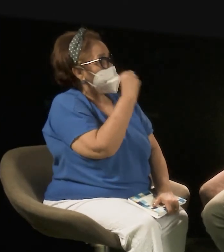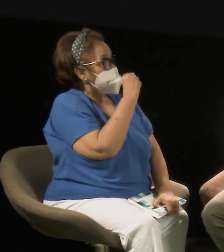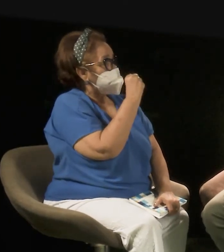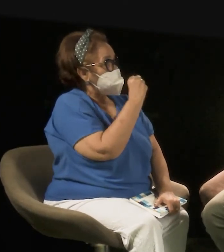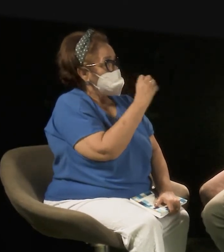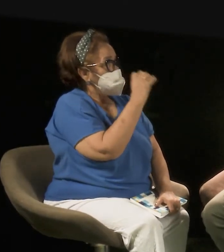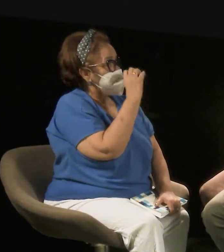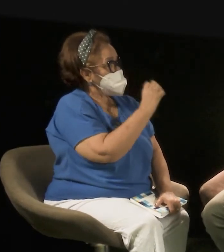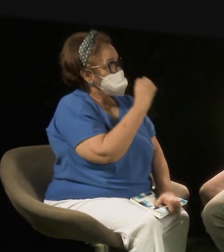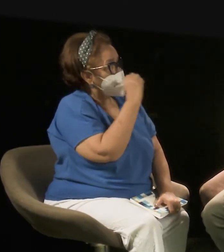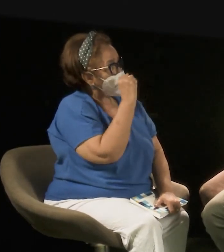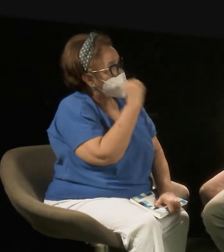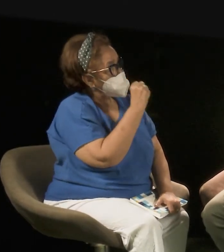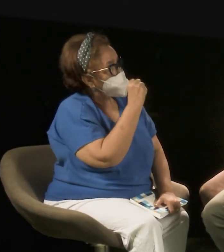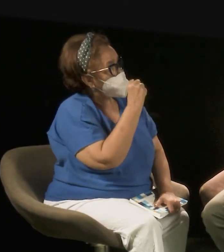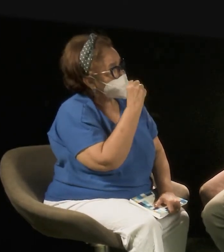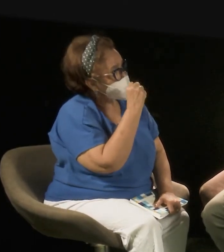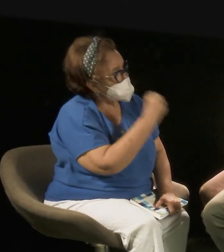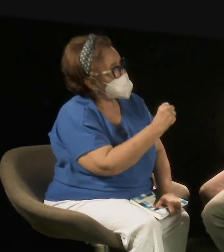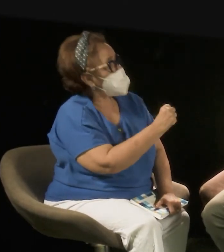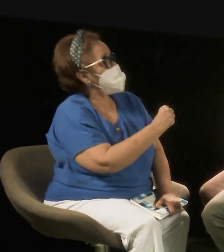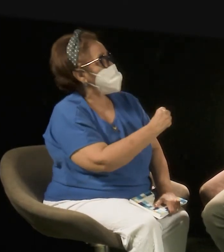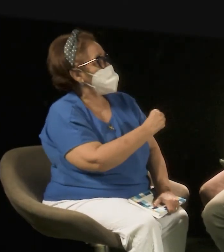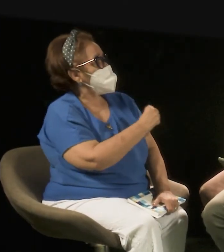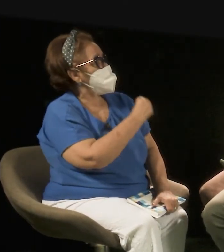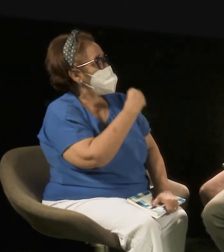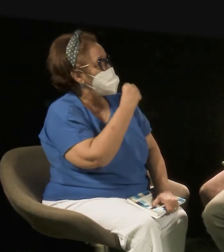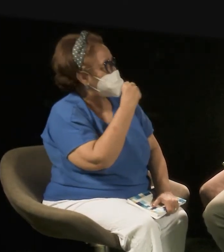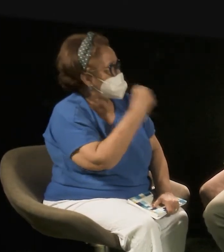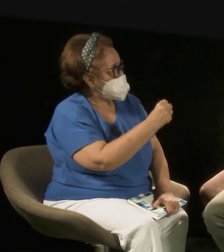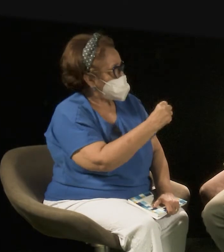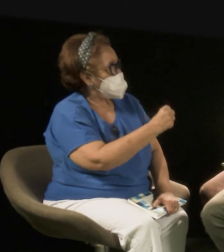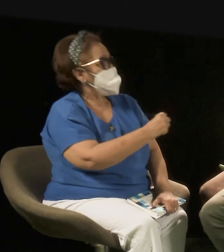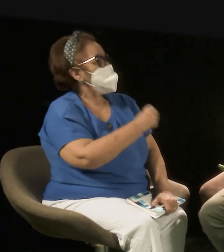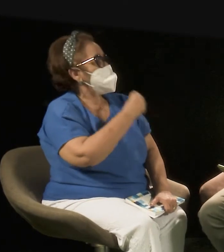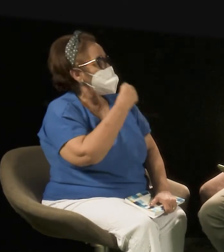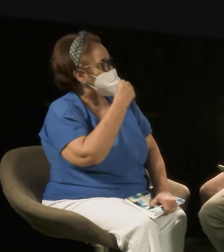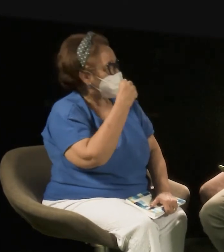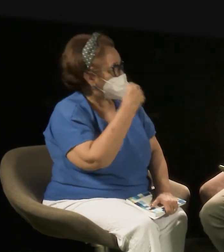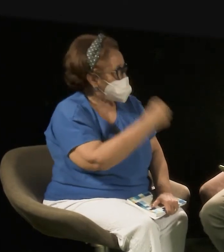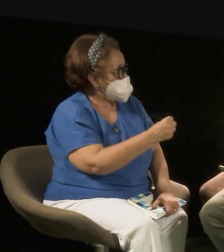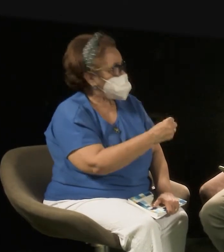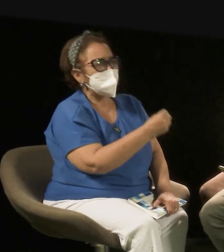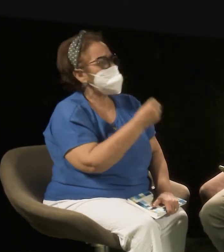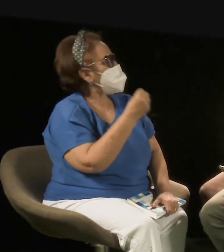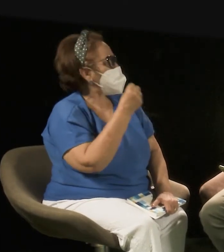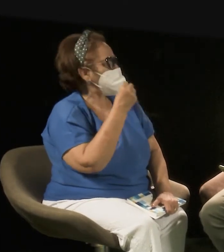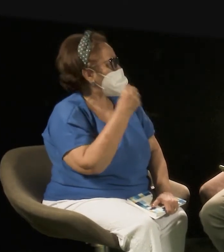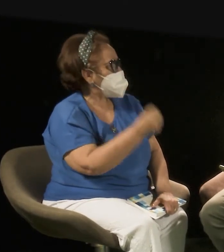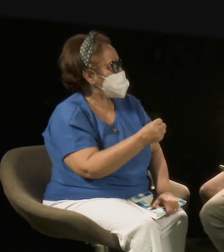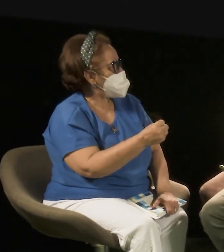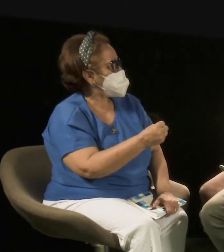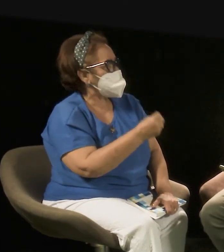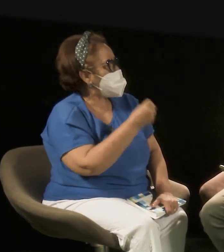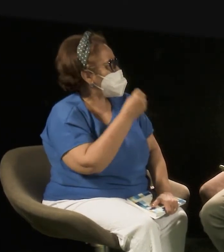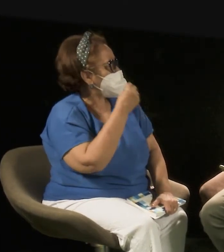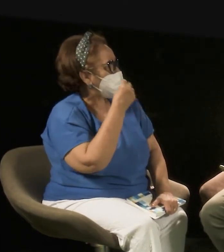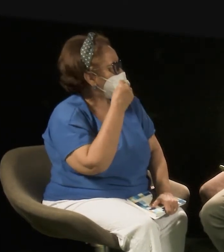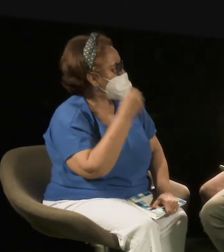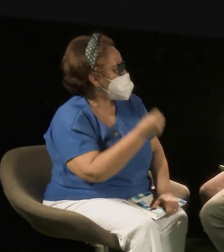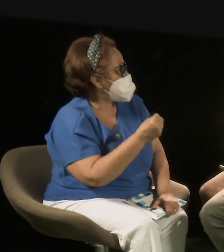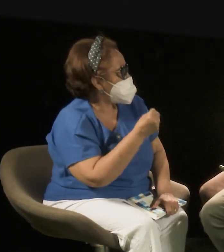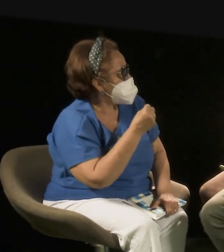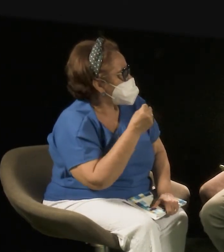gente olhar essa questão da falta de respeito aos direitos, de brincar, de estudar com qualidade, escola